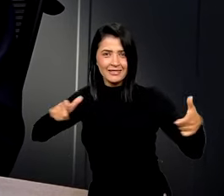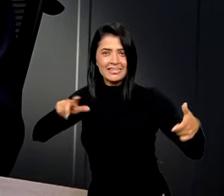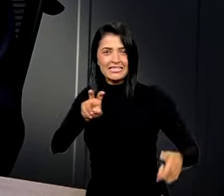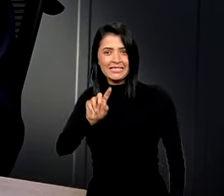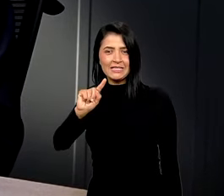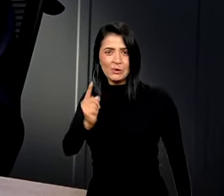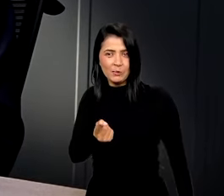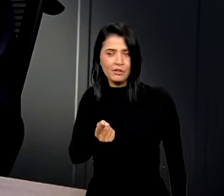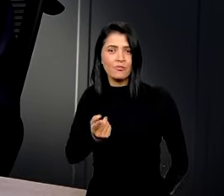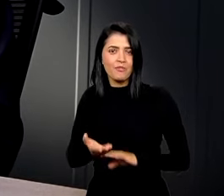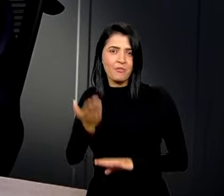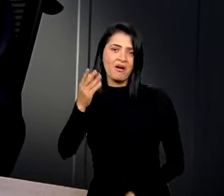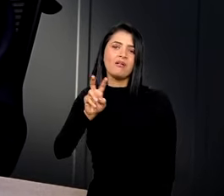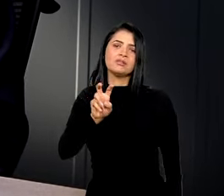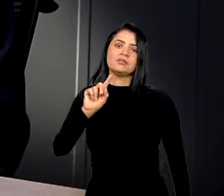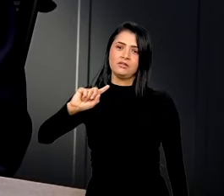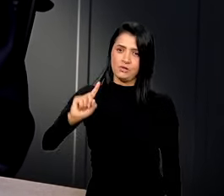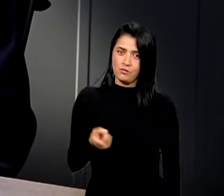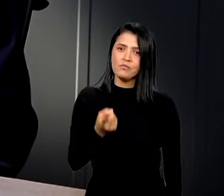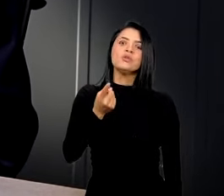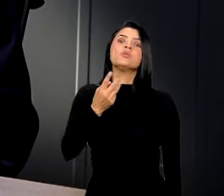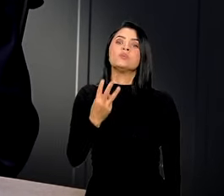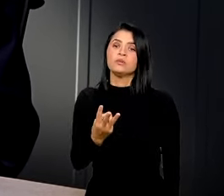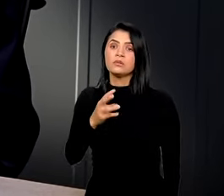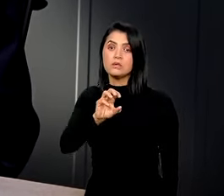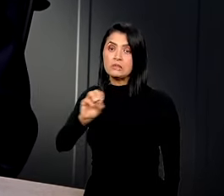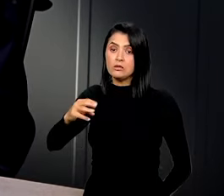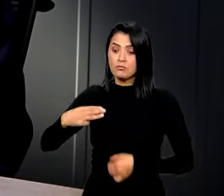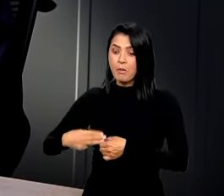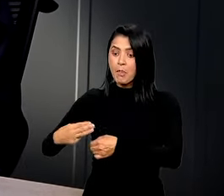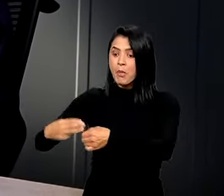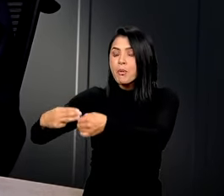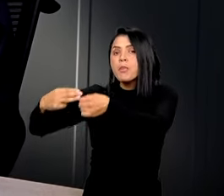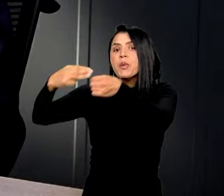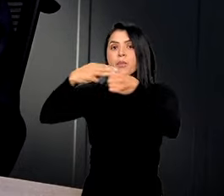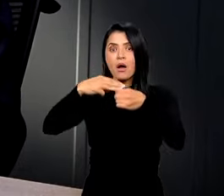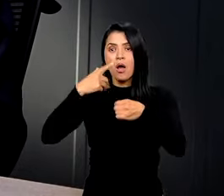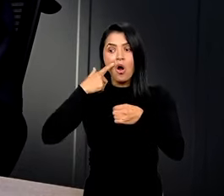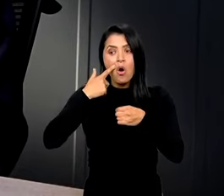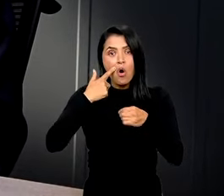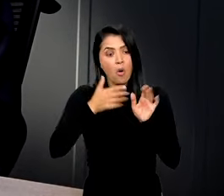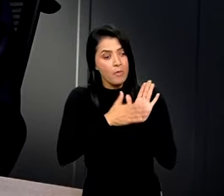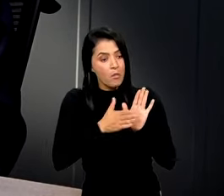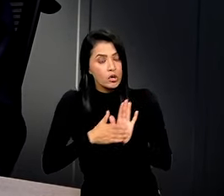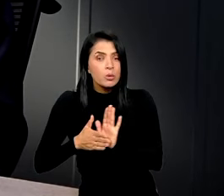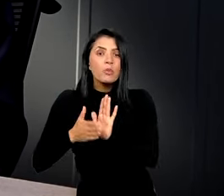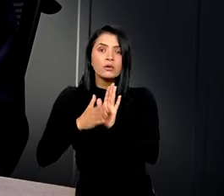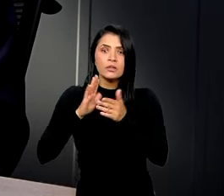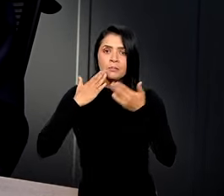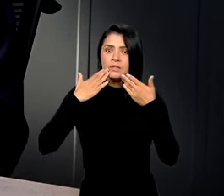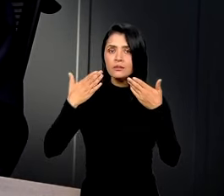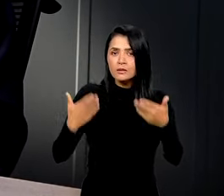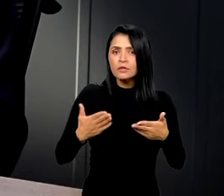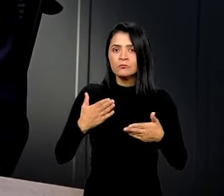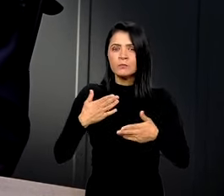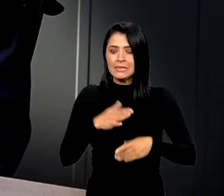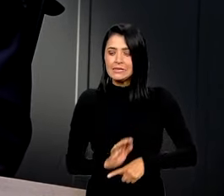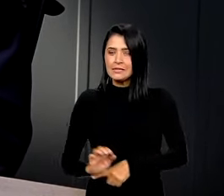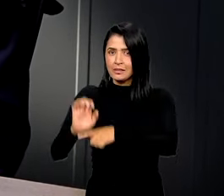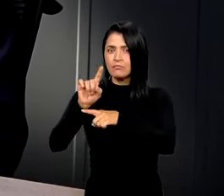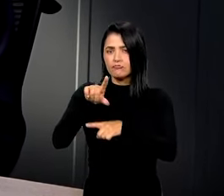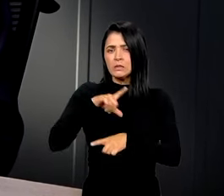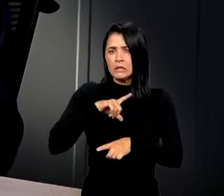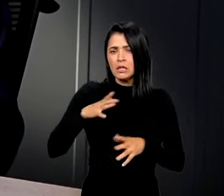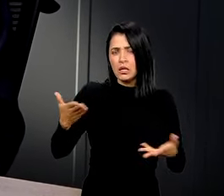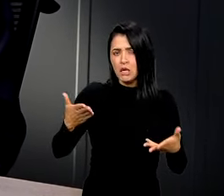de mais de 5.300 municípios apresentando propostas, todos os estados.